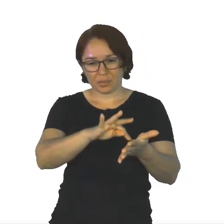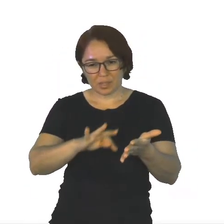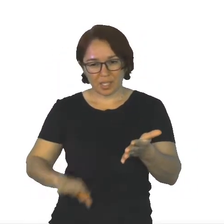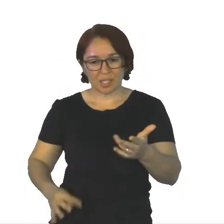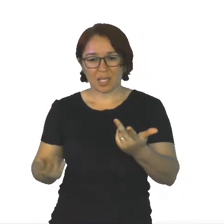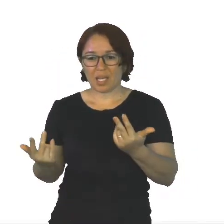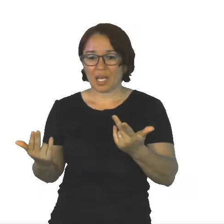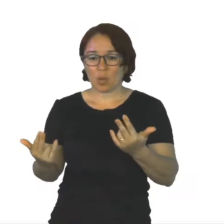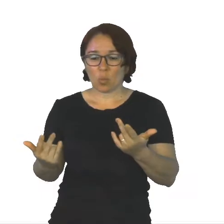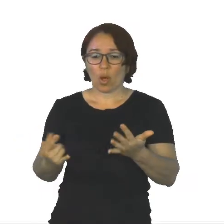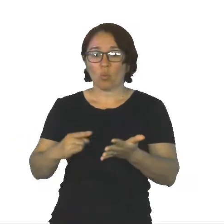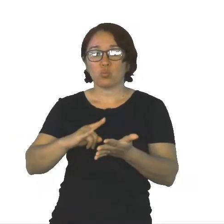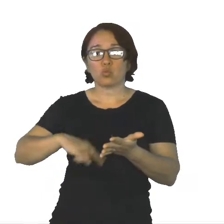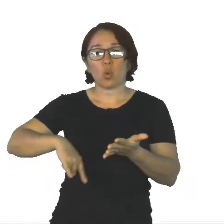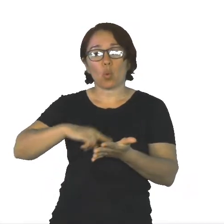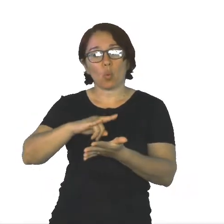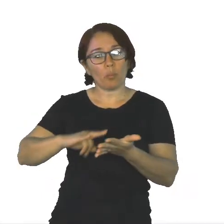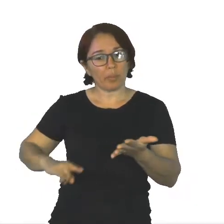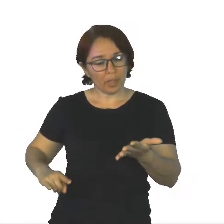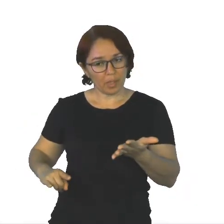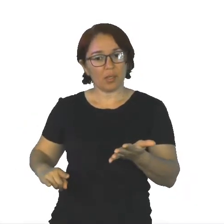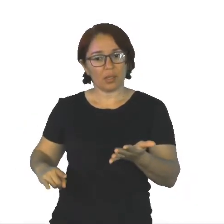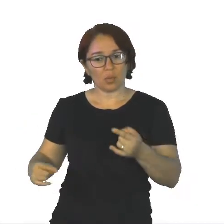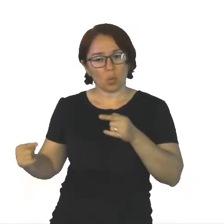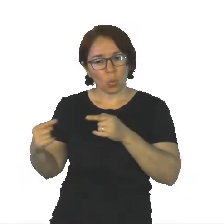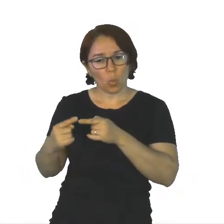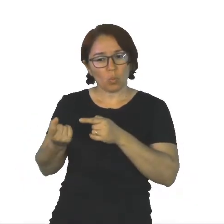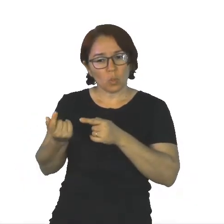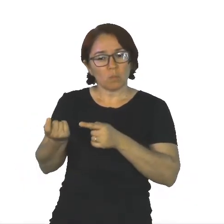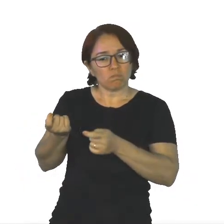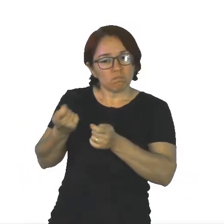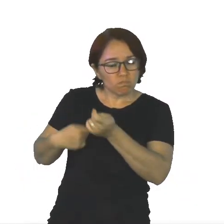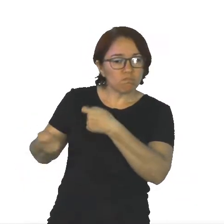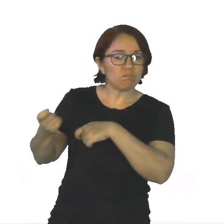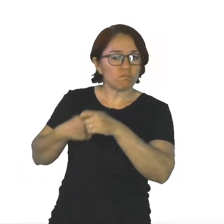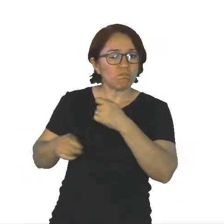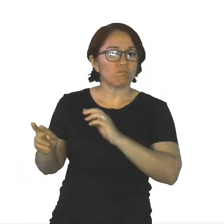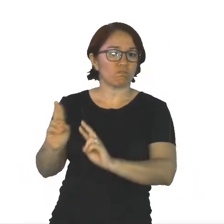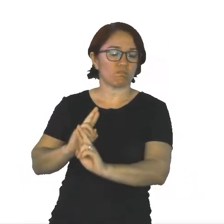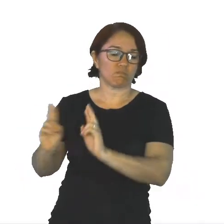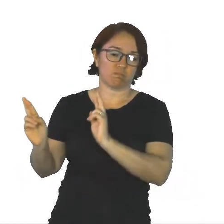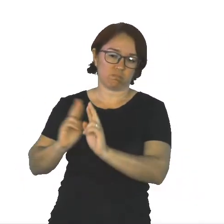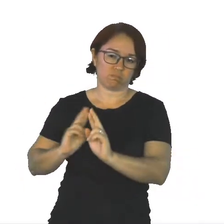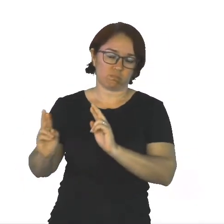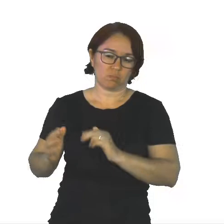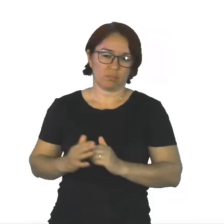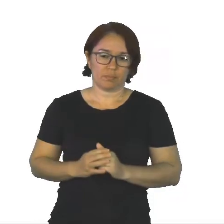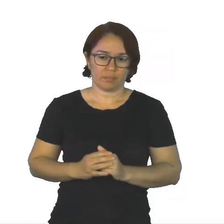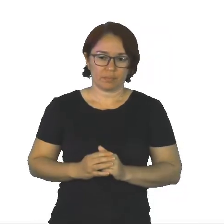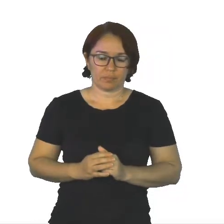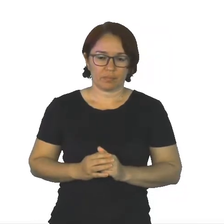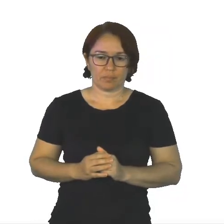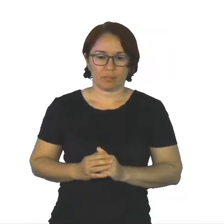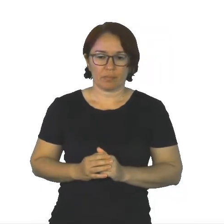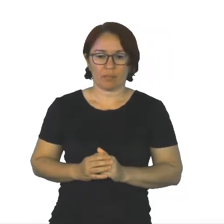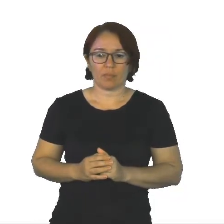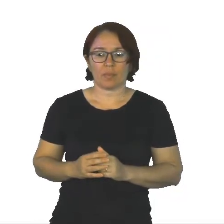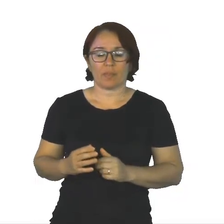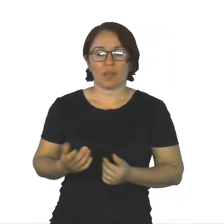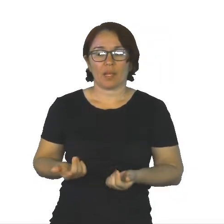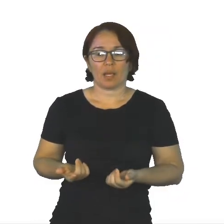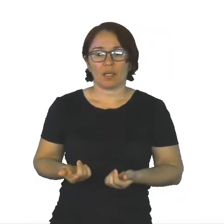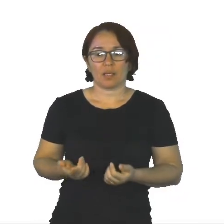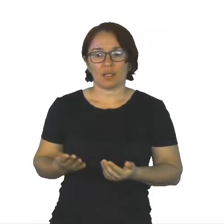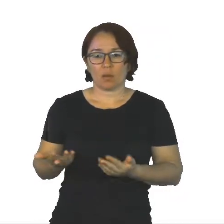documental, estabelece relações comerciais, ou seja, situações que exigem um tratamento